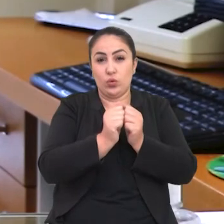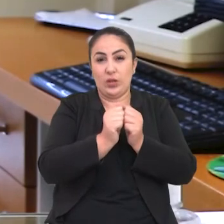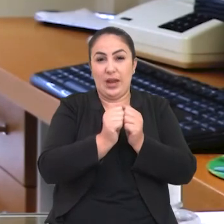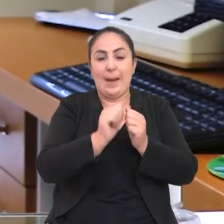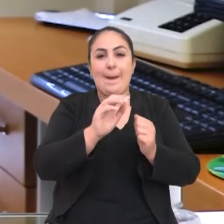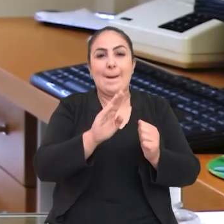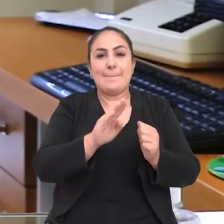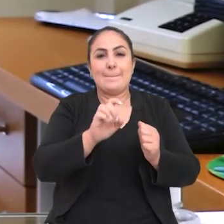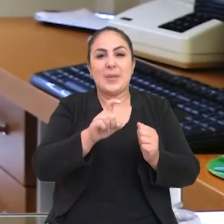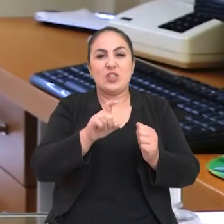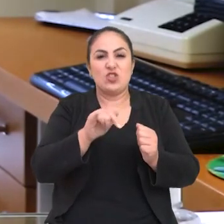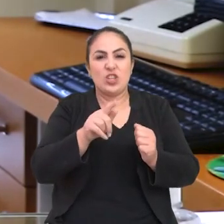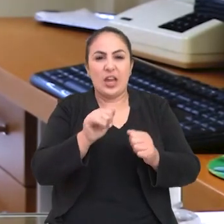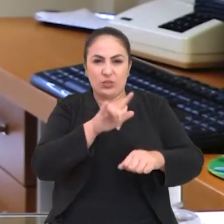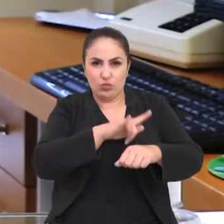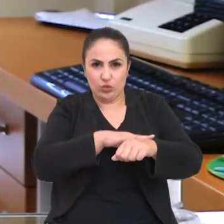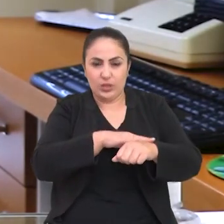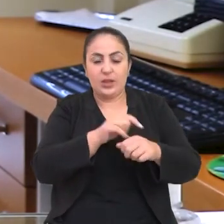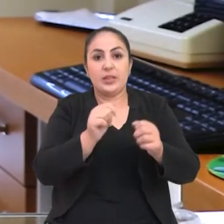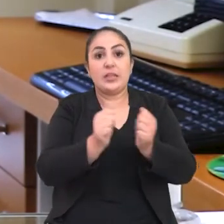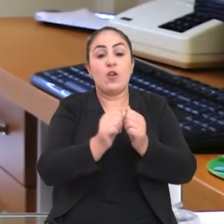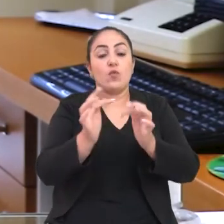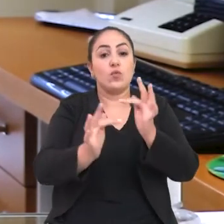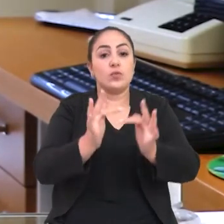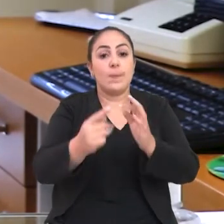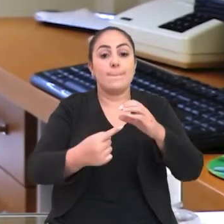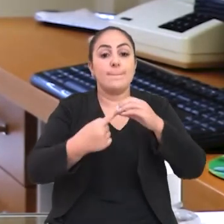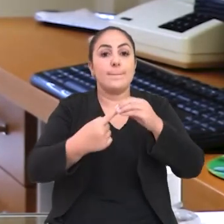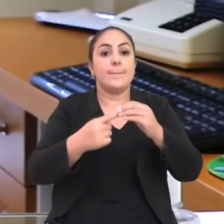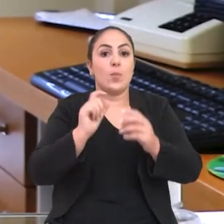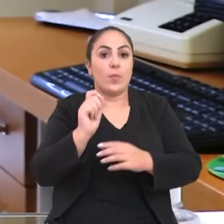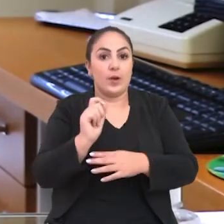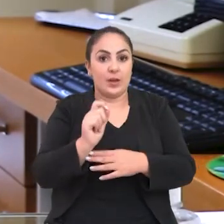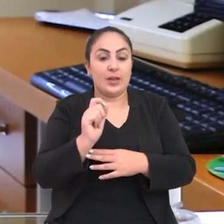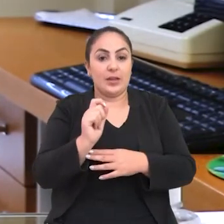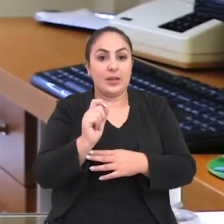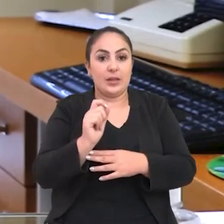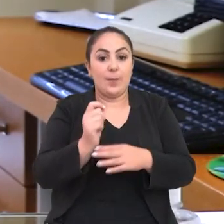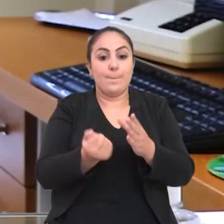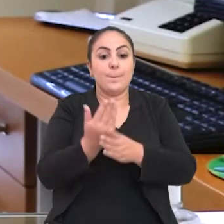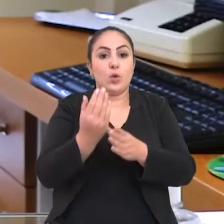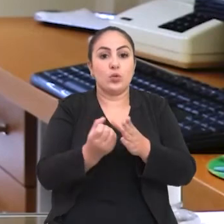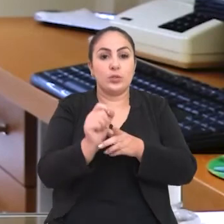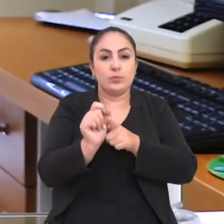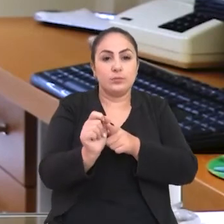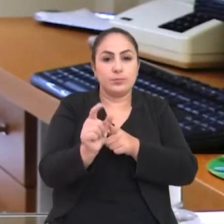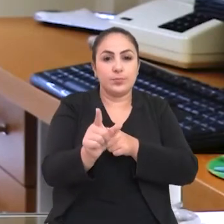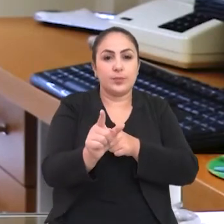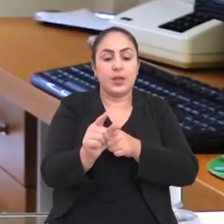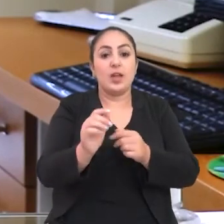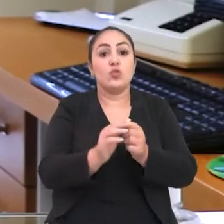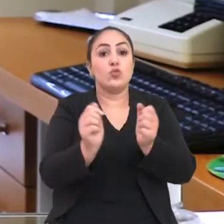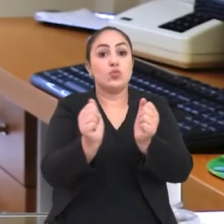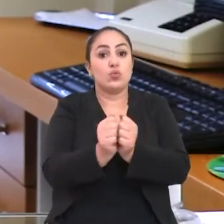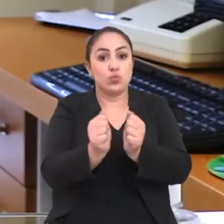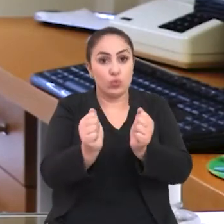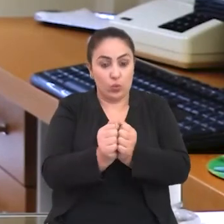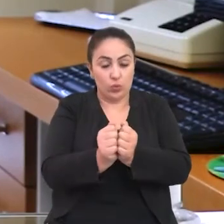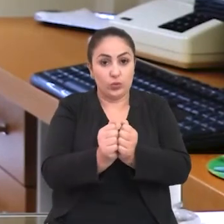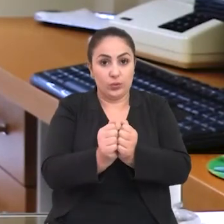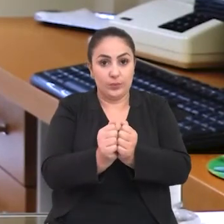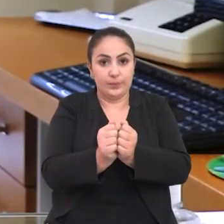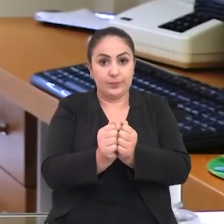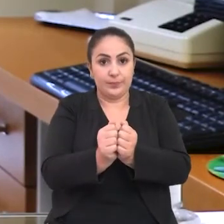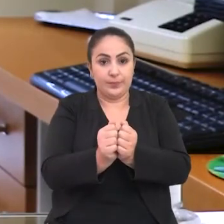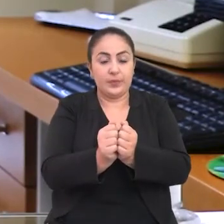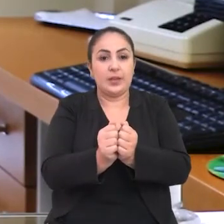está junto à bexiga, por onde passa a urina, e tem a função principal, que é a produção do esperma, que